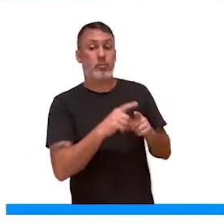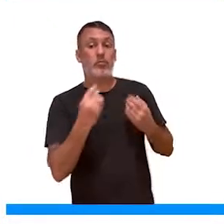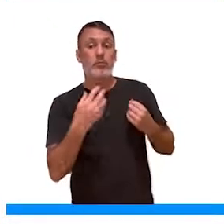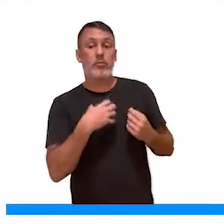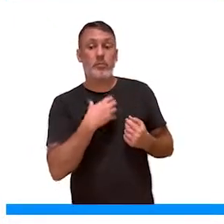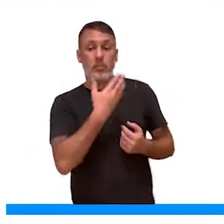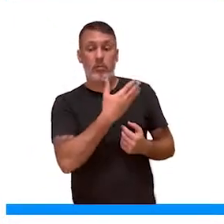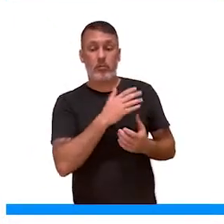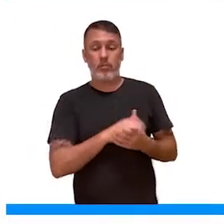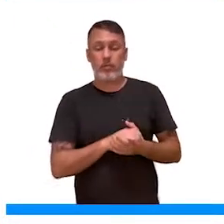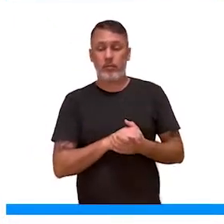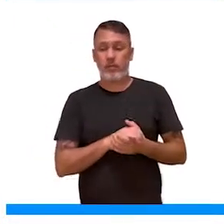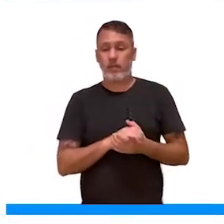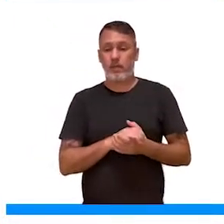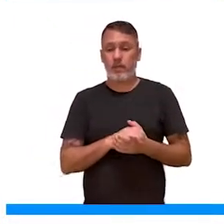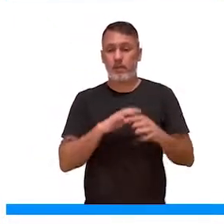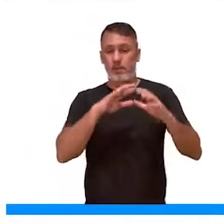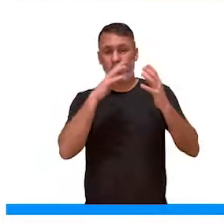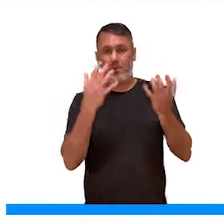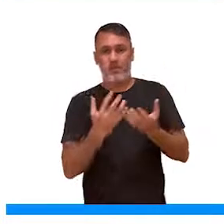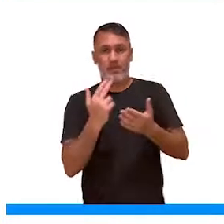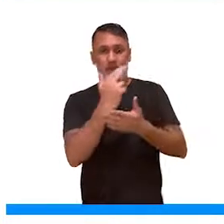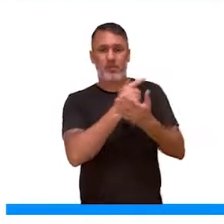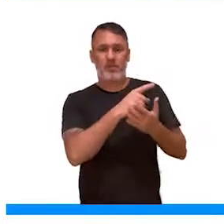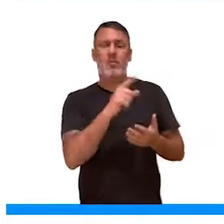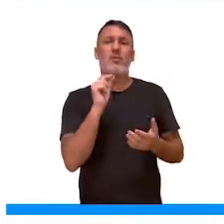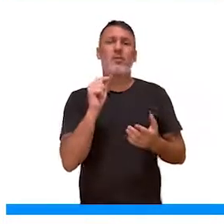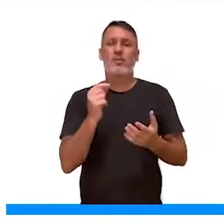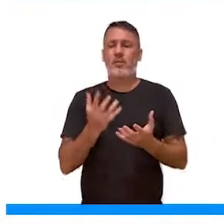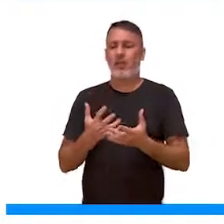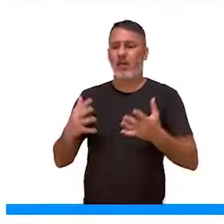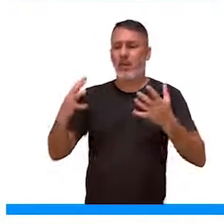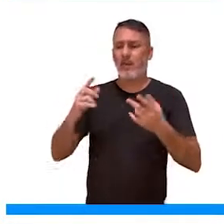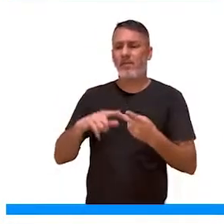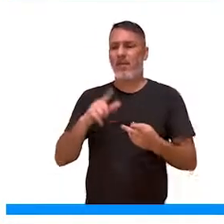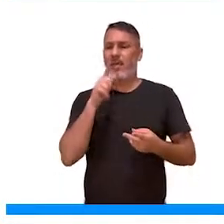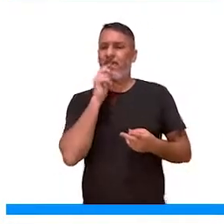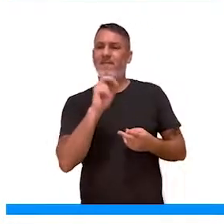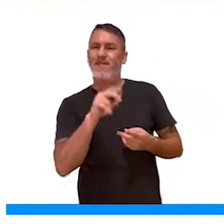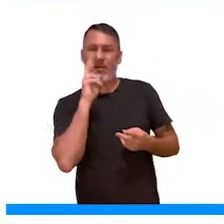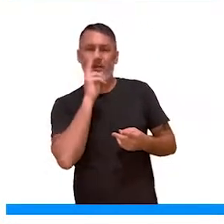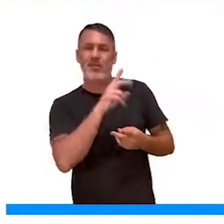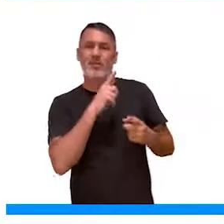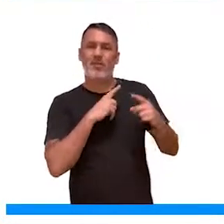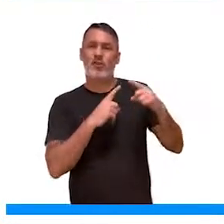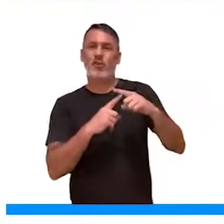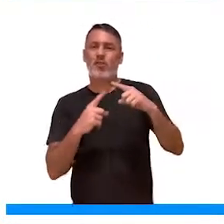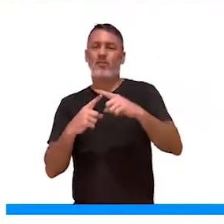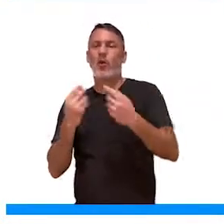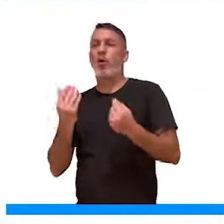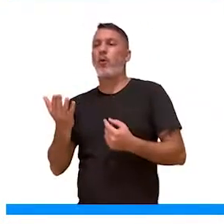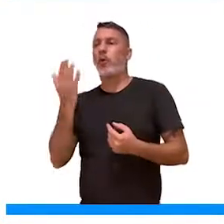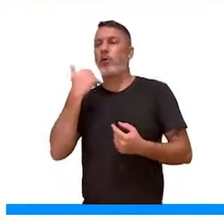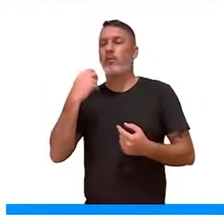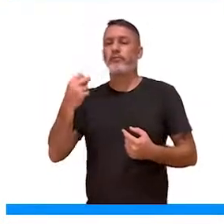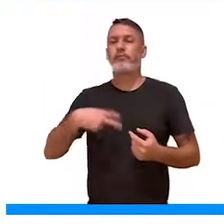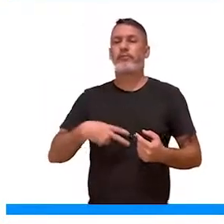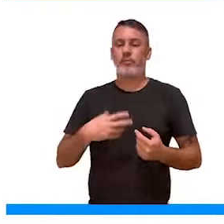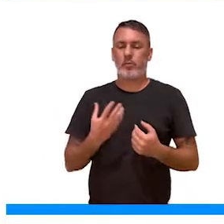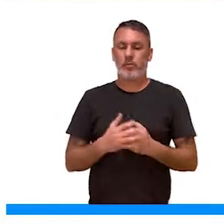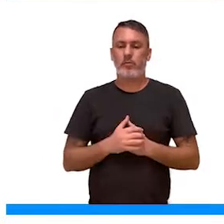Então a ingestão, né, os ovos aí através de hortaliças, água, né, contaminadas com os cistos